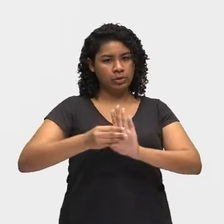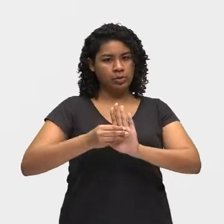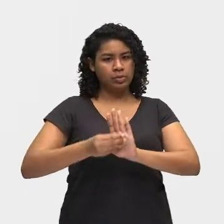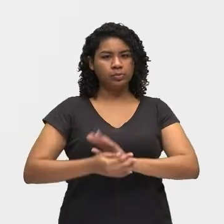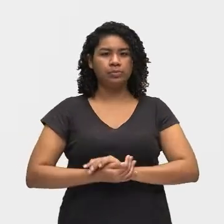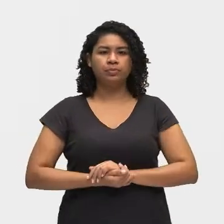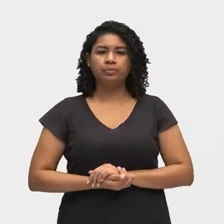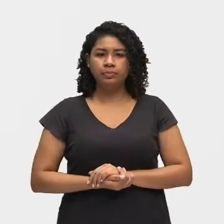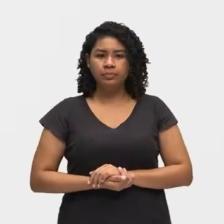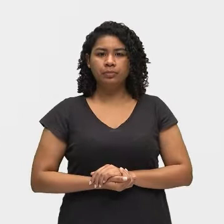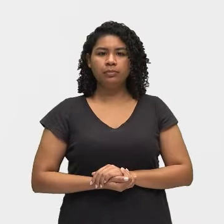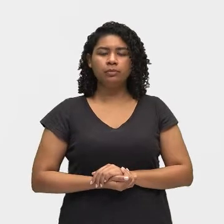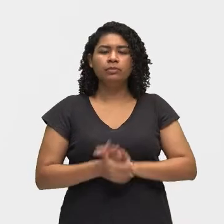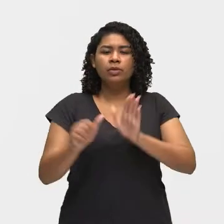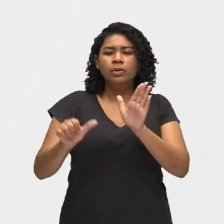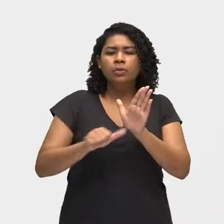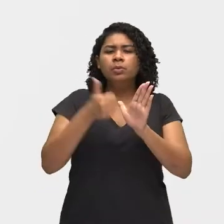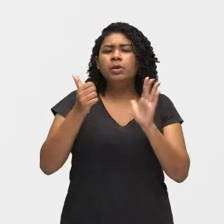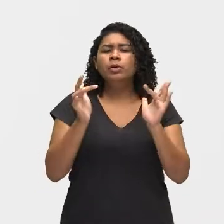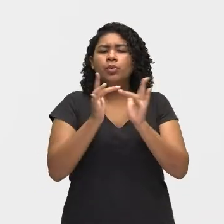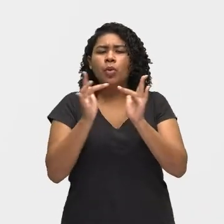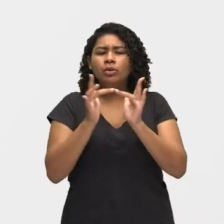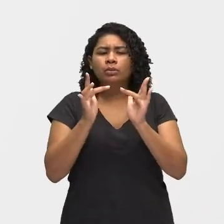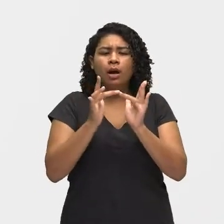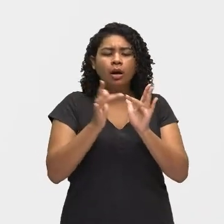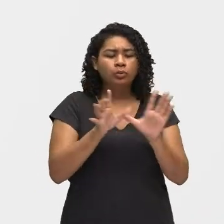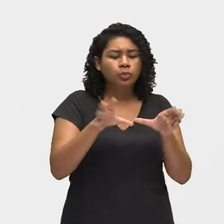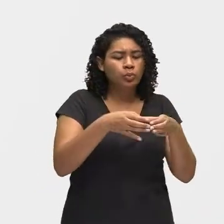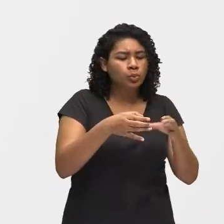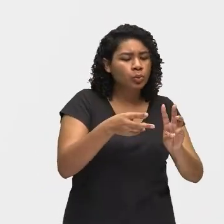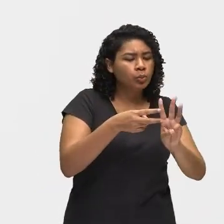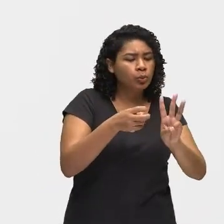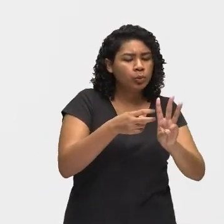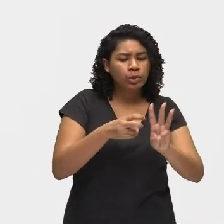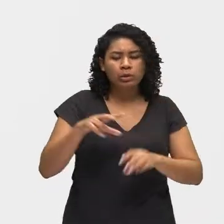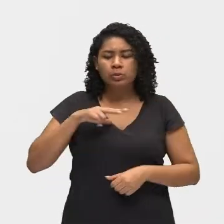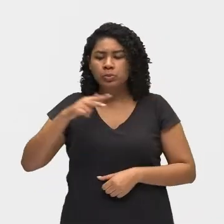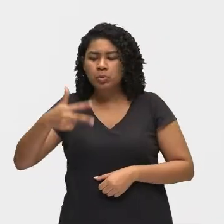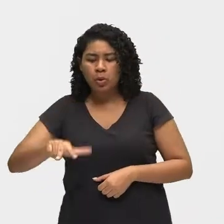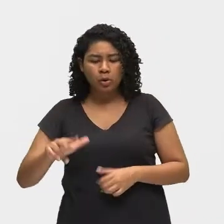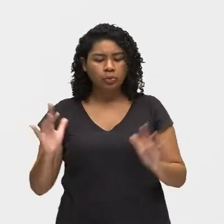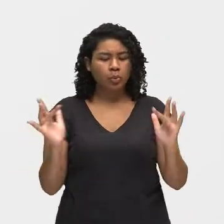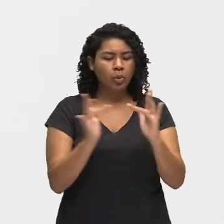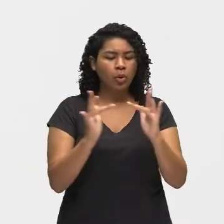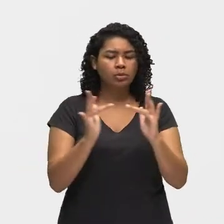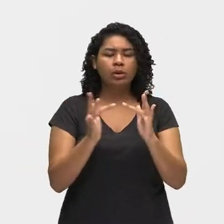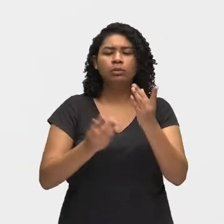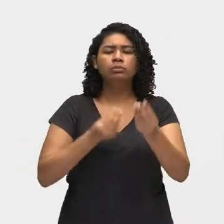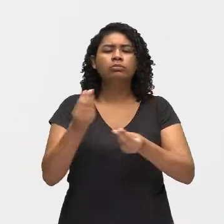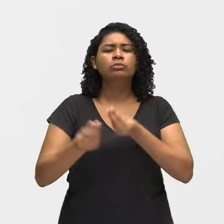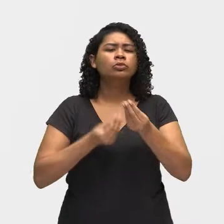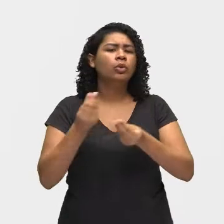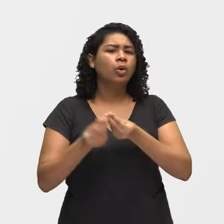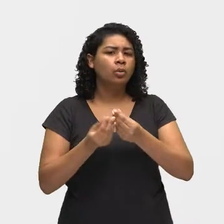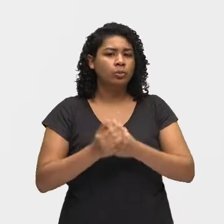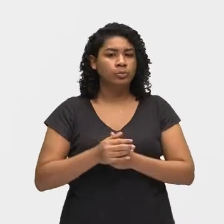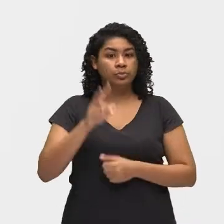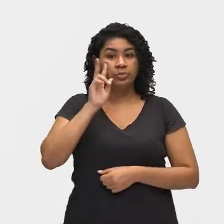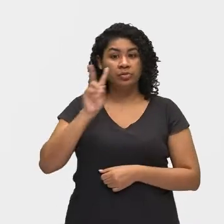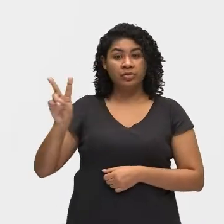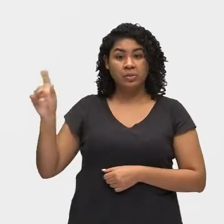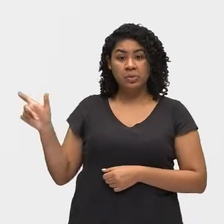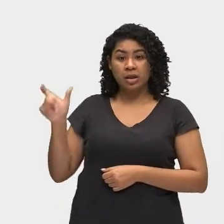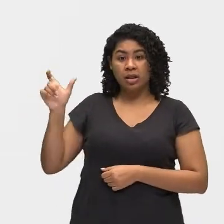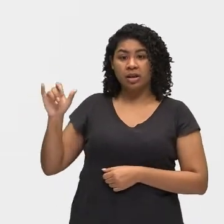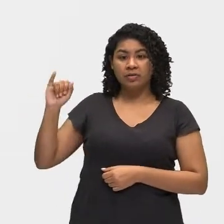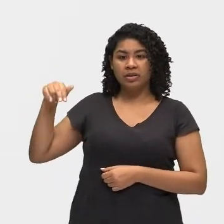foram os primeiros contatos entre portugueses e índios? Lembrando que essa nomenclatura índios, tá? A gente está